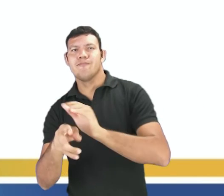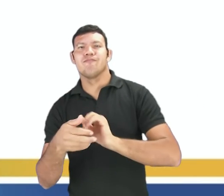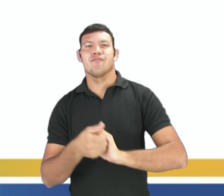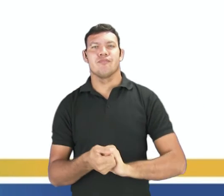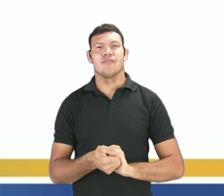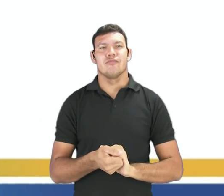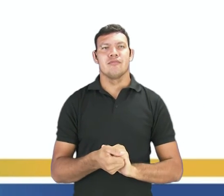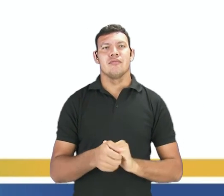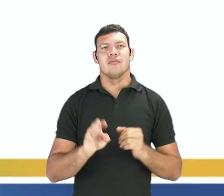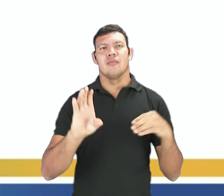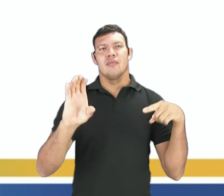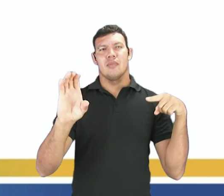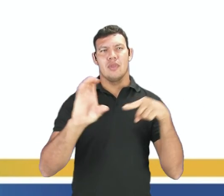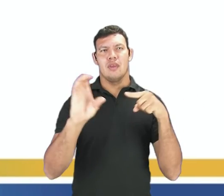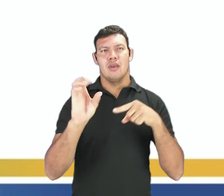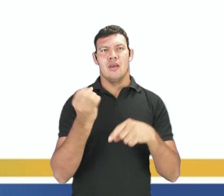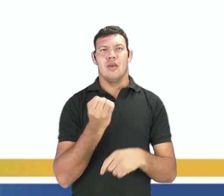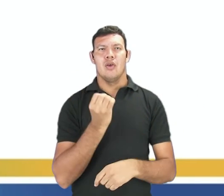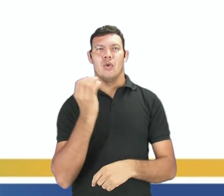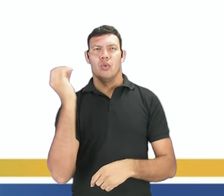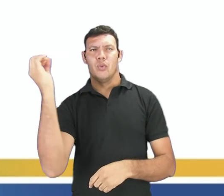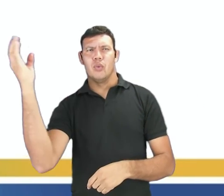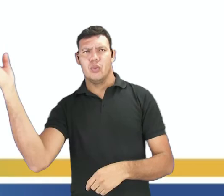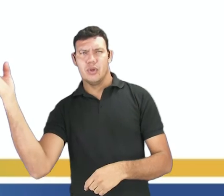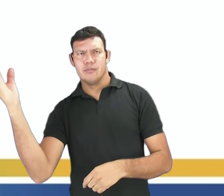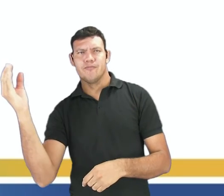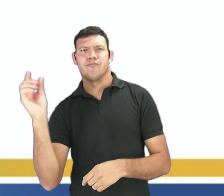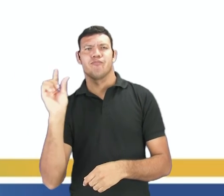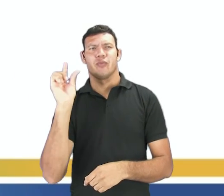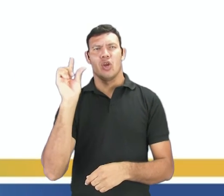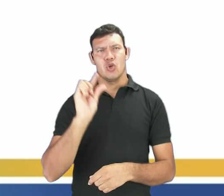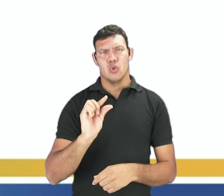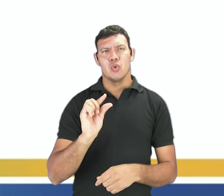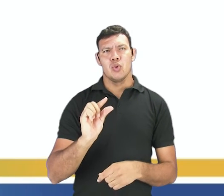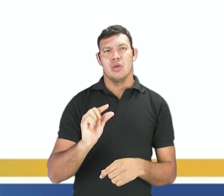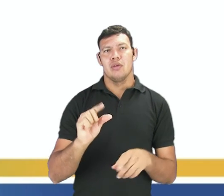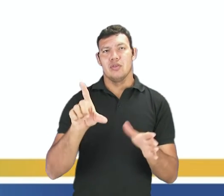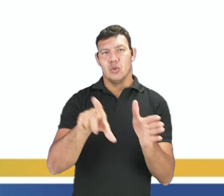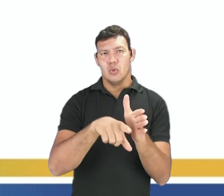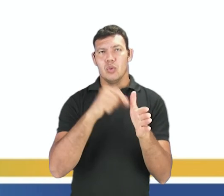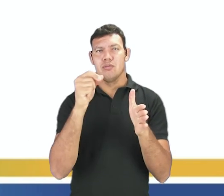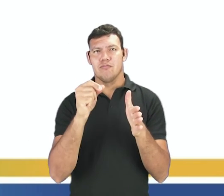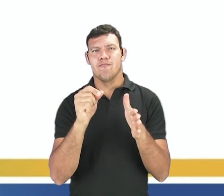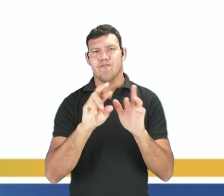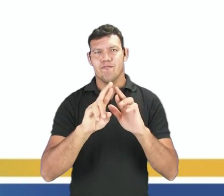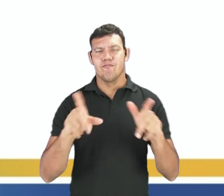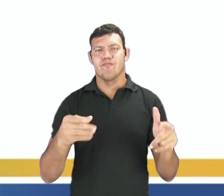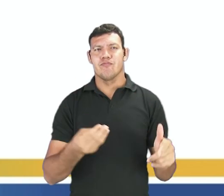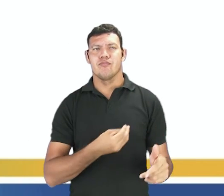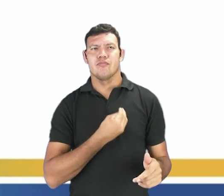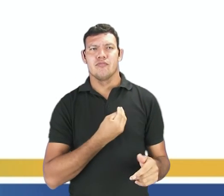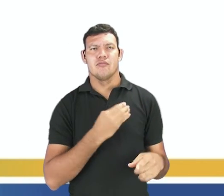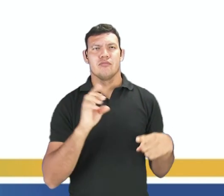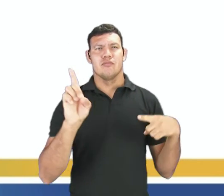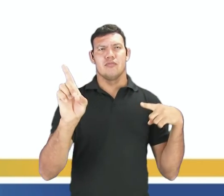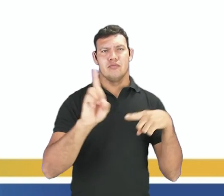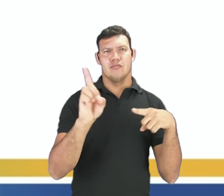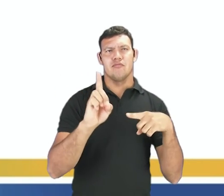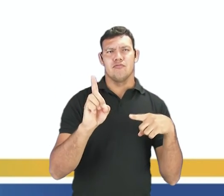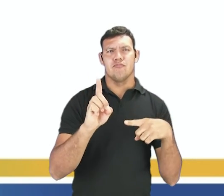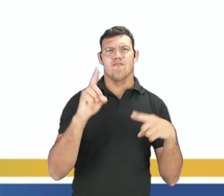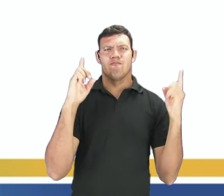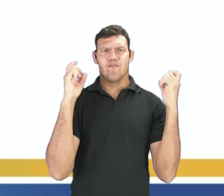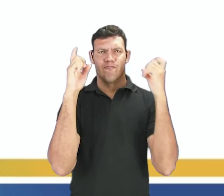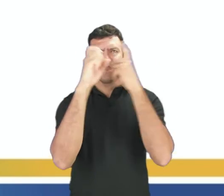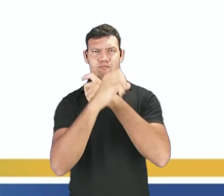em sua vida. Letra D, reconhece que as dificuldades na sua vida foram todas superadas. E a letra E, percorre várias estradas durante as diferentes fases